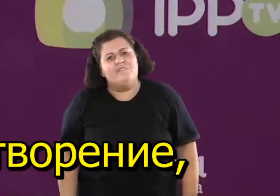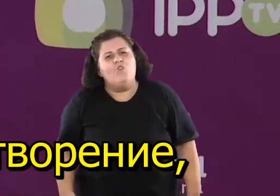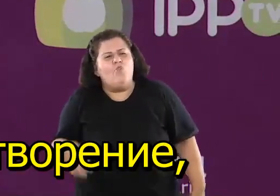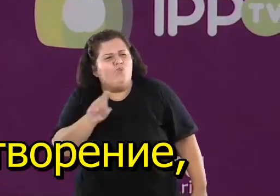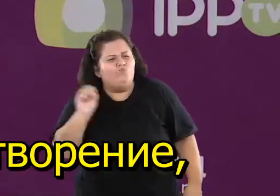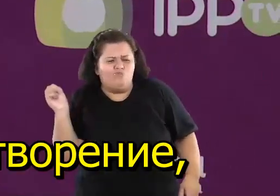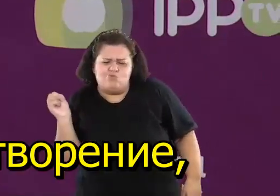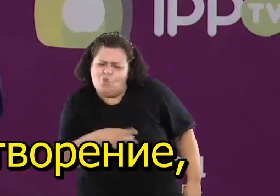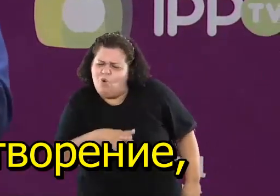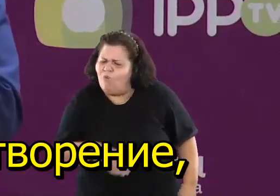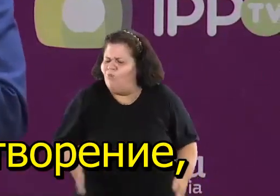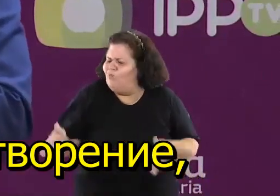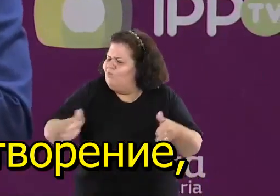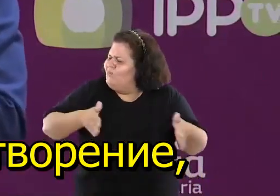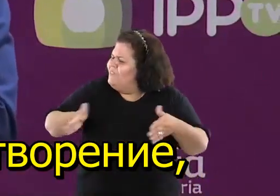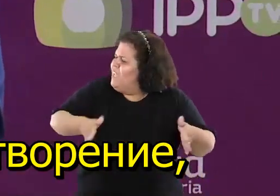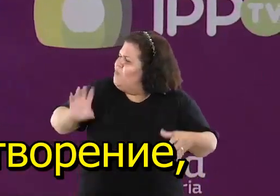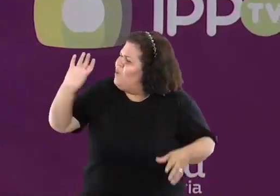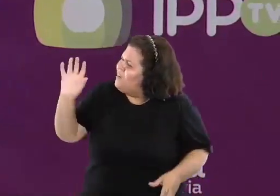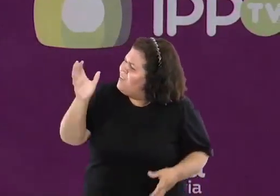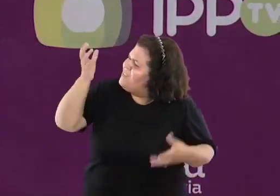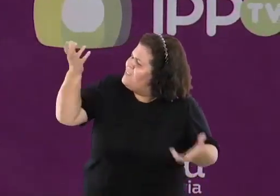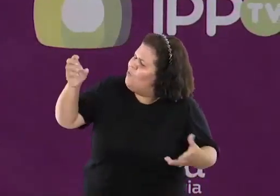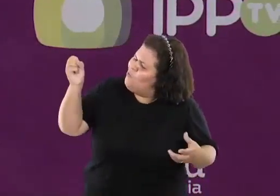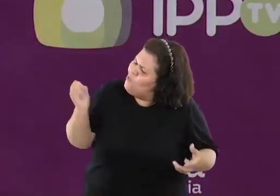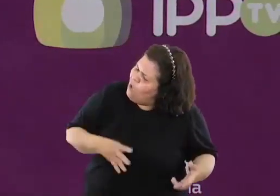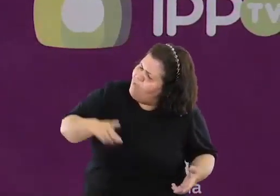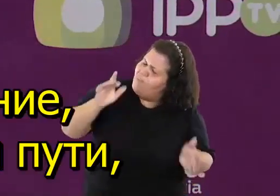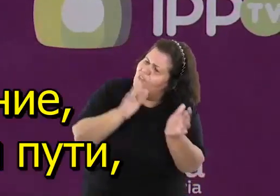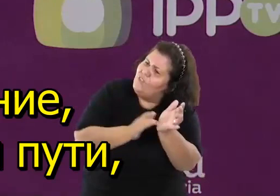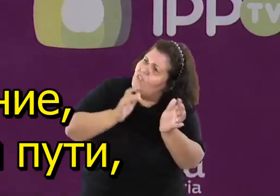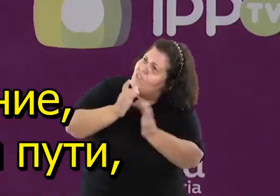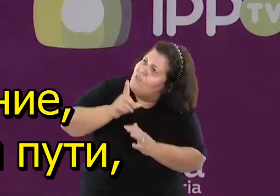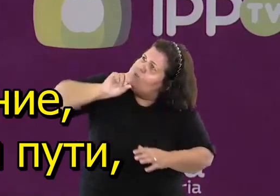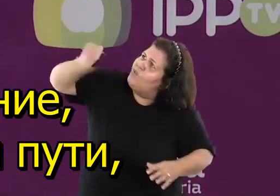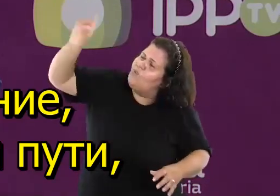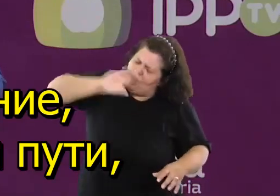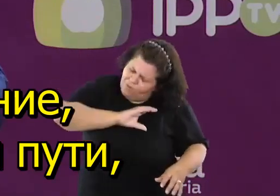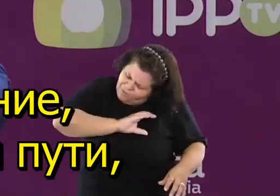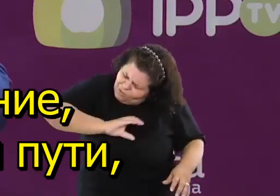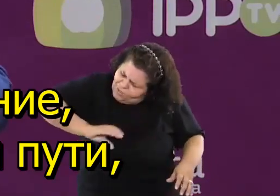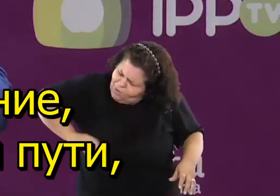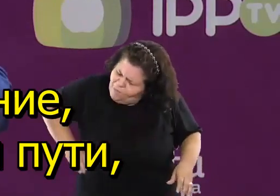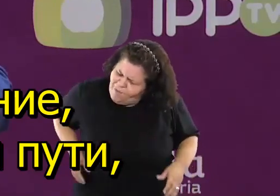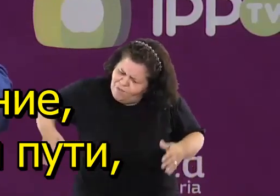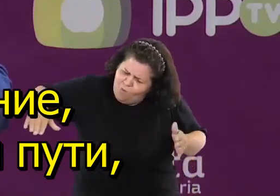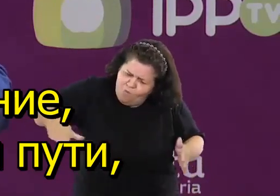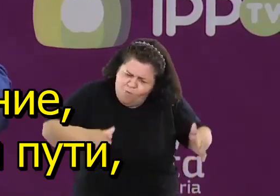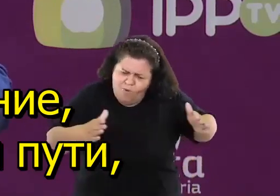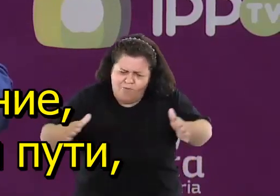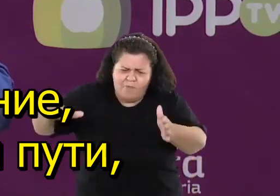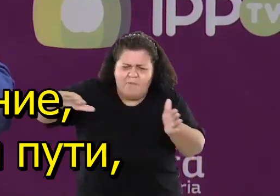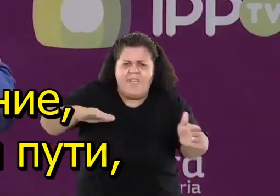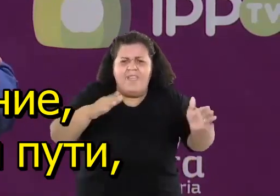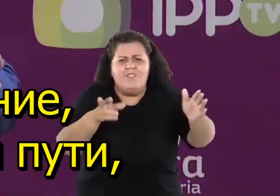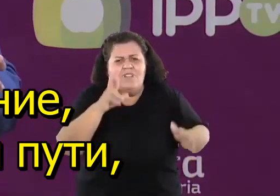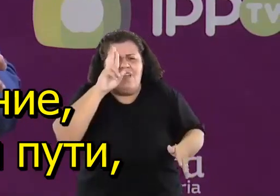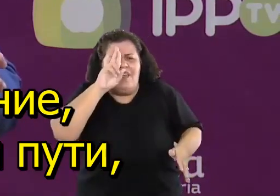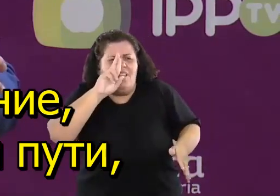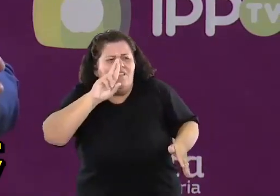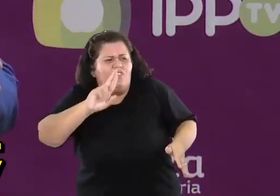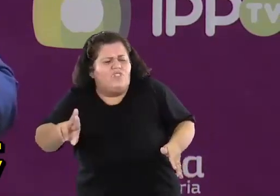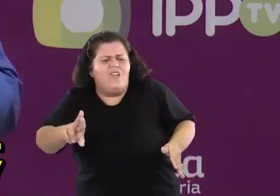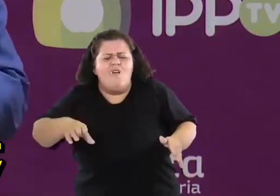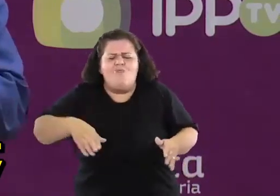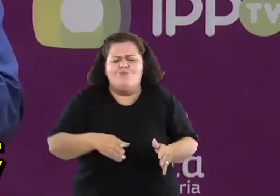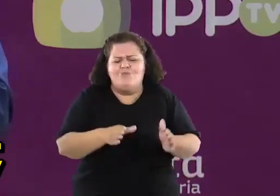Um novo tempo, uma nova criação acontece. O cristianismo é um movimento e você, a religião, pertence à